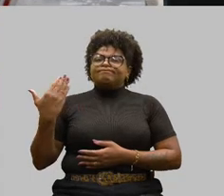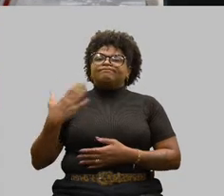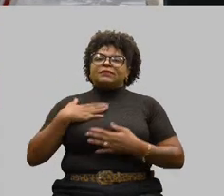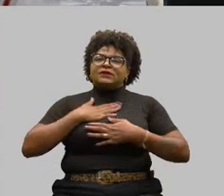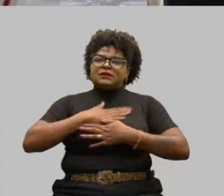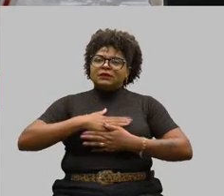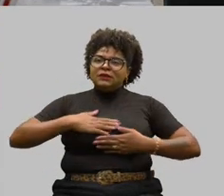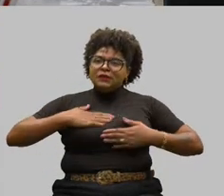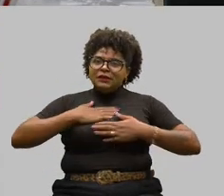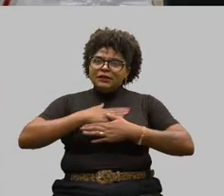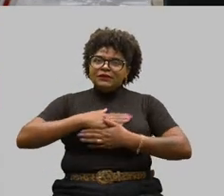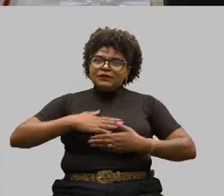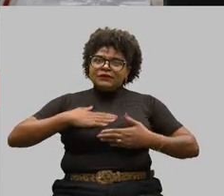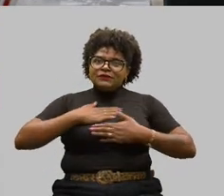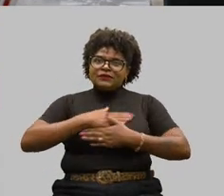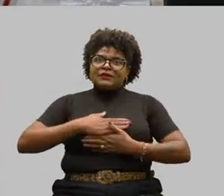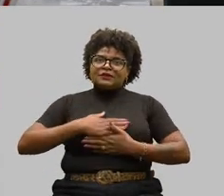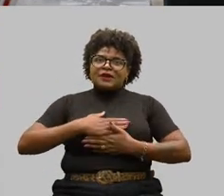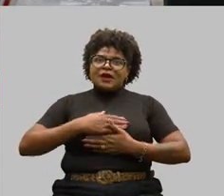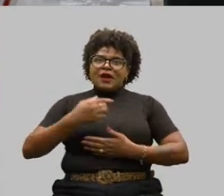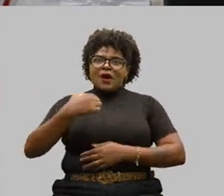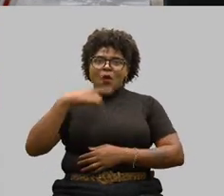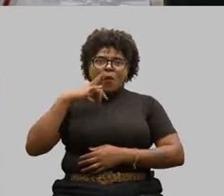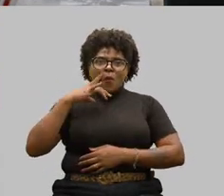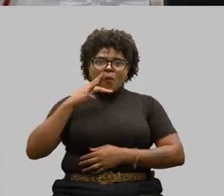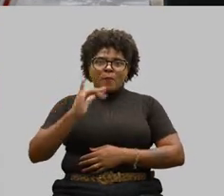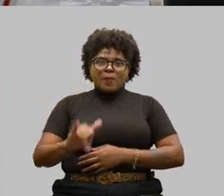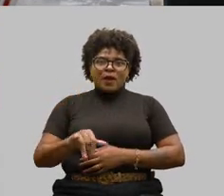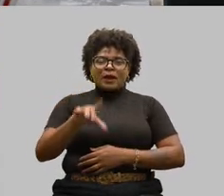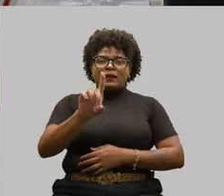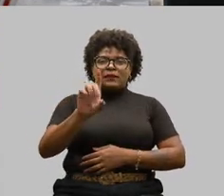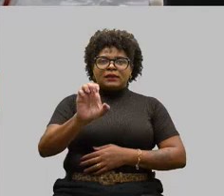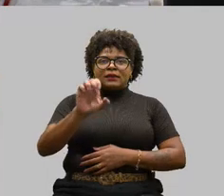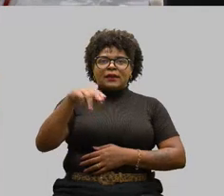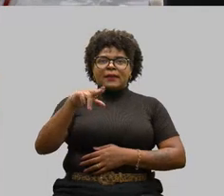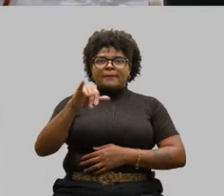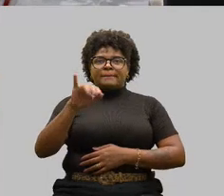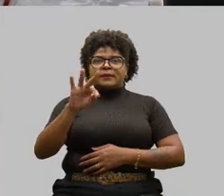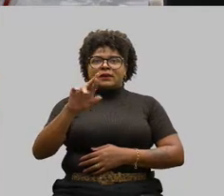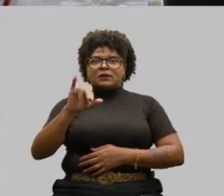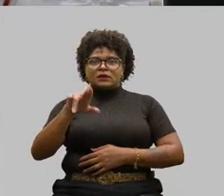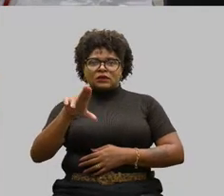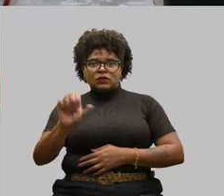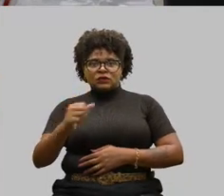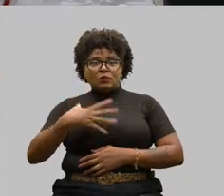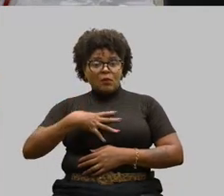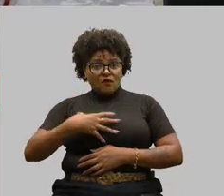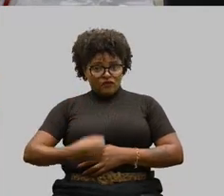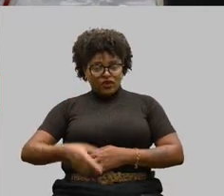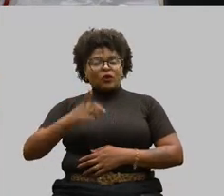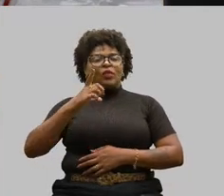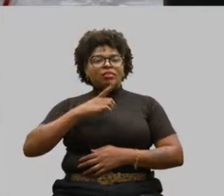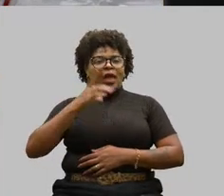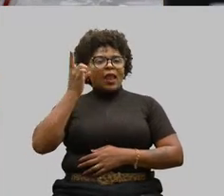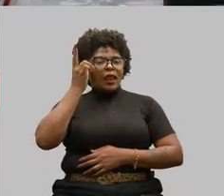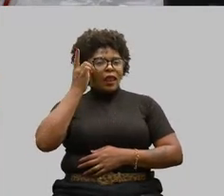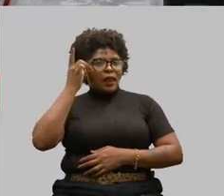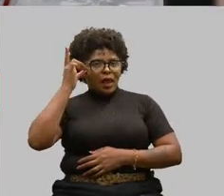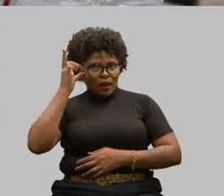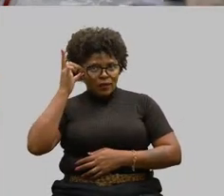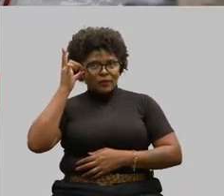de ser pai do dimitrios que é um jovem com deficiência em Síndrome de Down